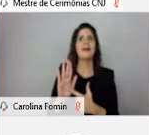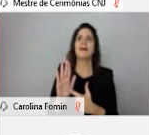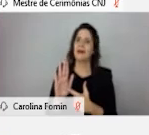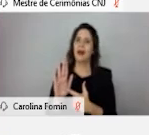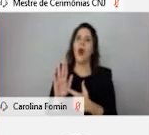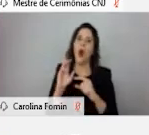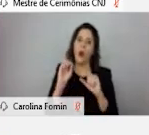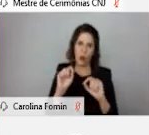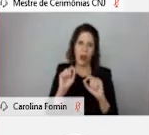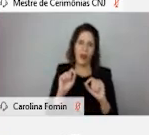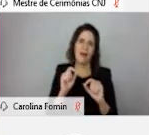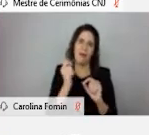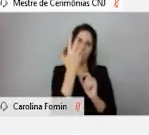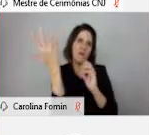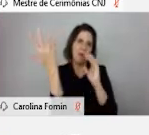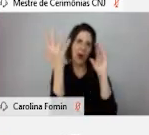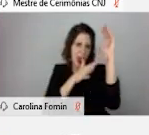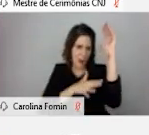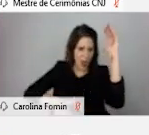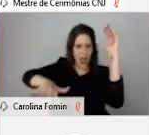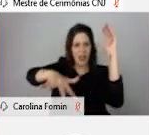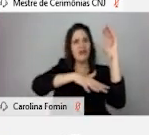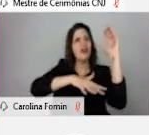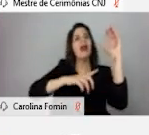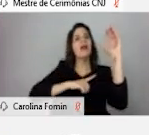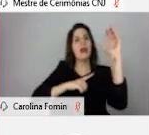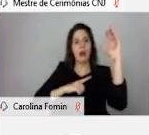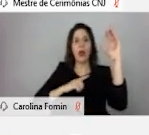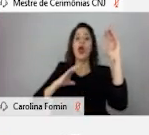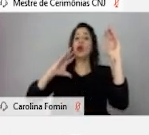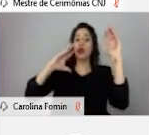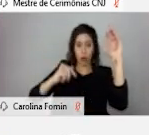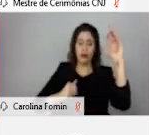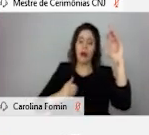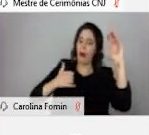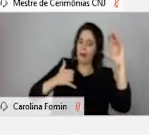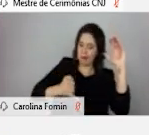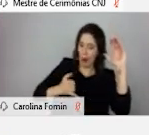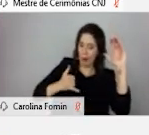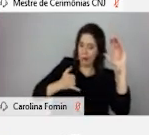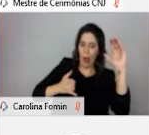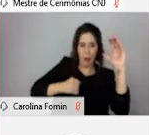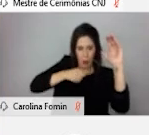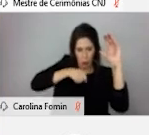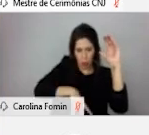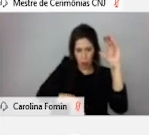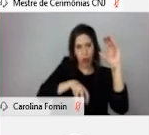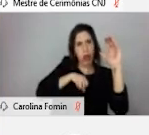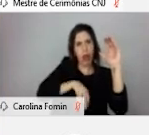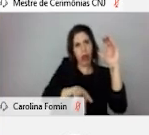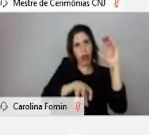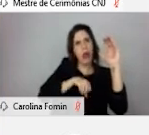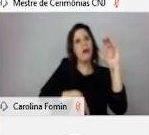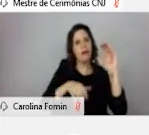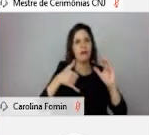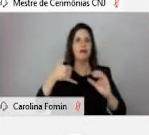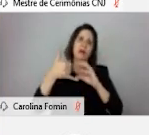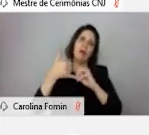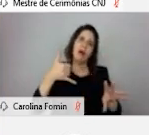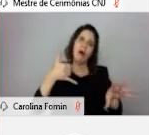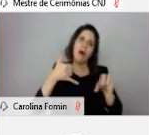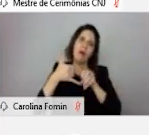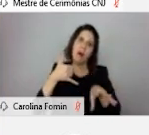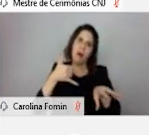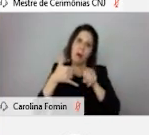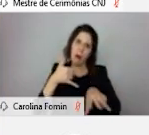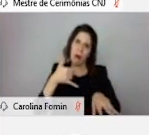partes, né, do que nós comemos, do que nós processamos, nosso organismo processa informação e excreta essas no meio ambiente, nada mais natural do que a